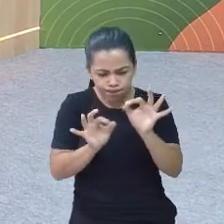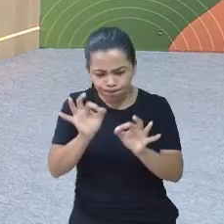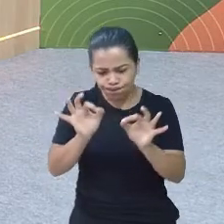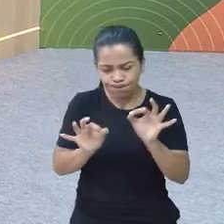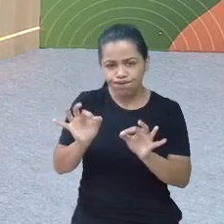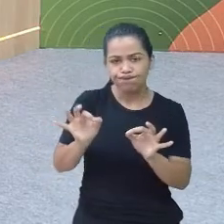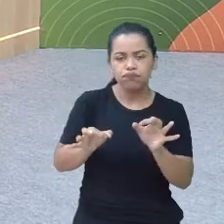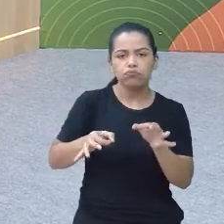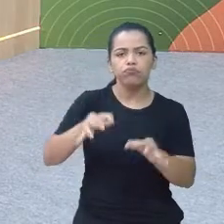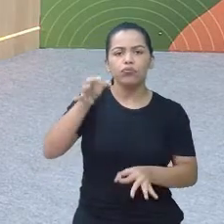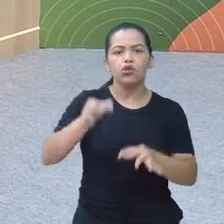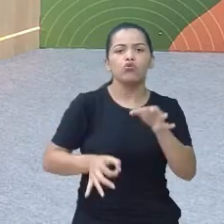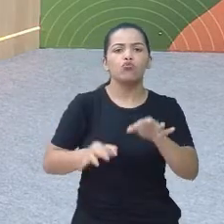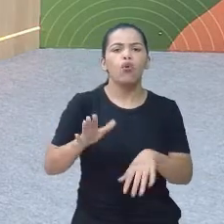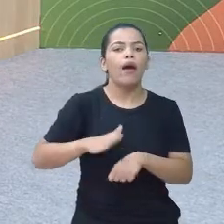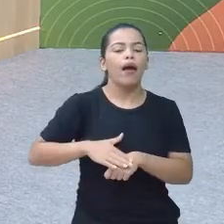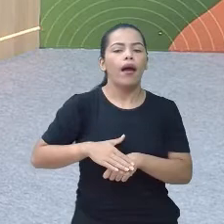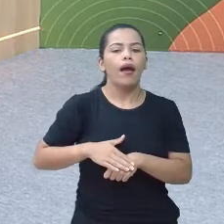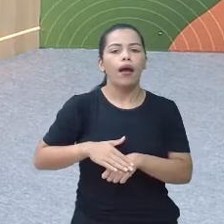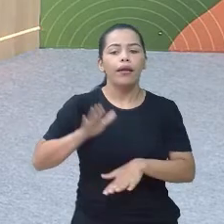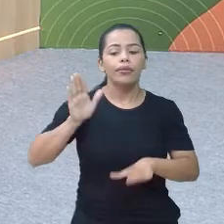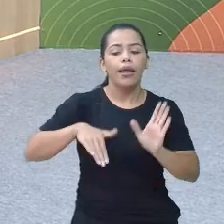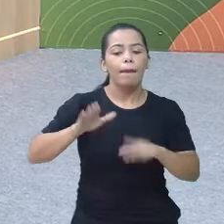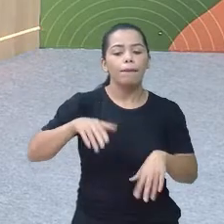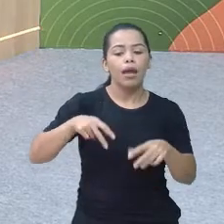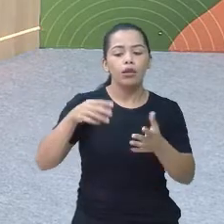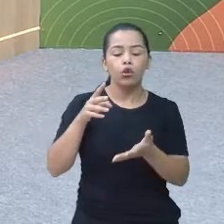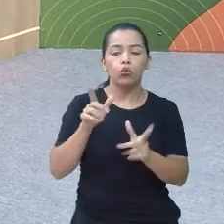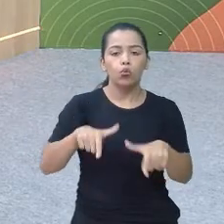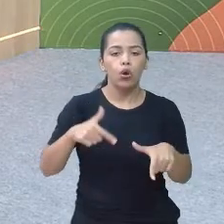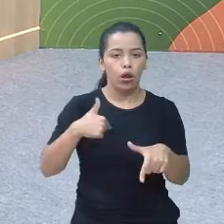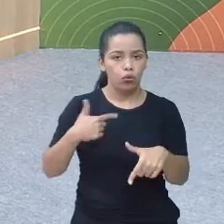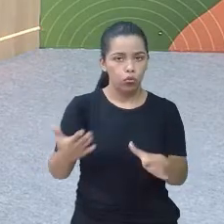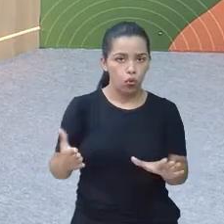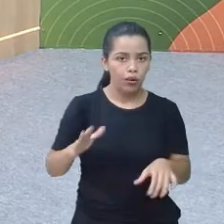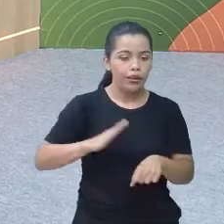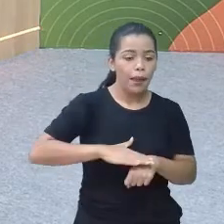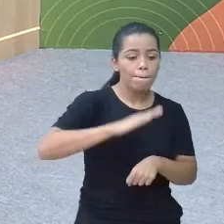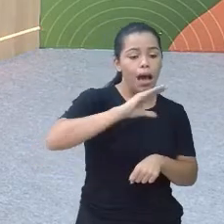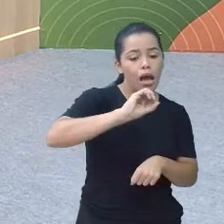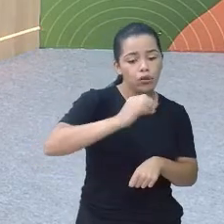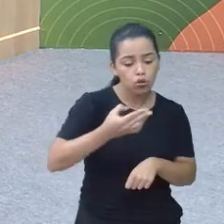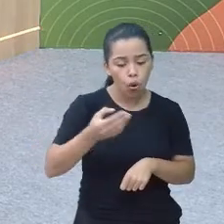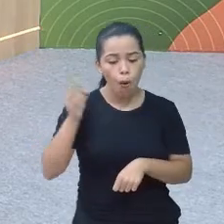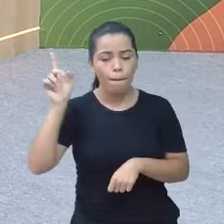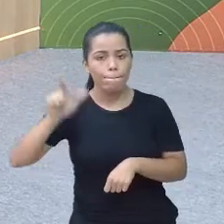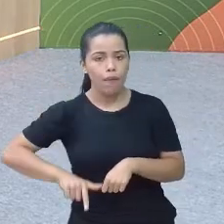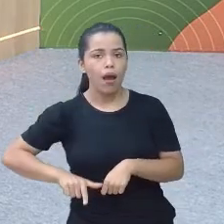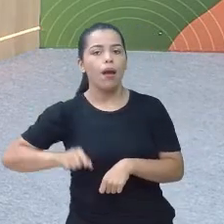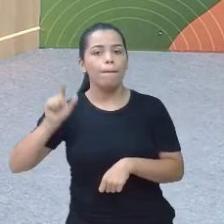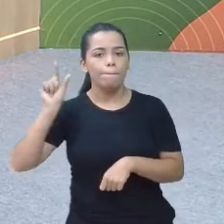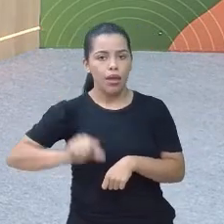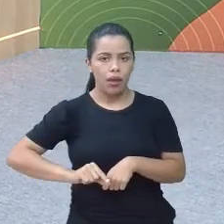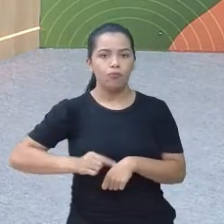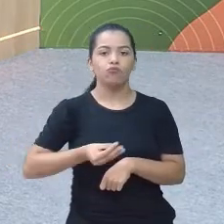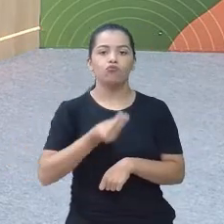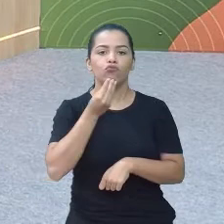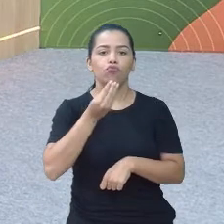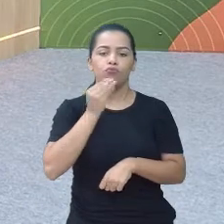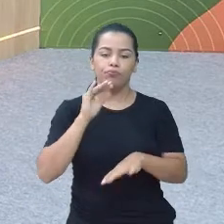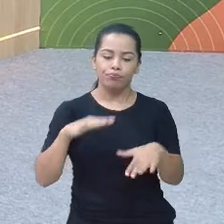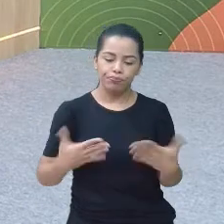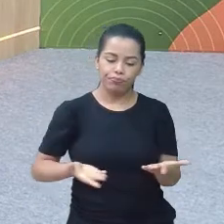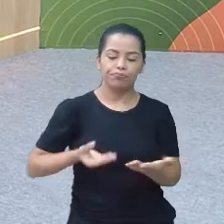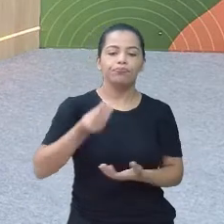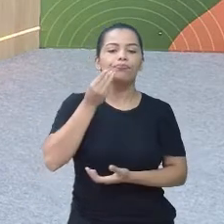onde eu esteja, o que é ter mais ou menos chance, tá certo? Então vamos tentar caracterizar cada uma dessas